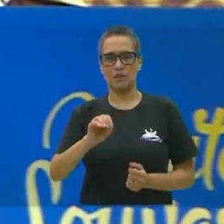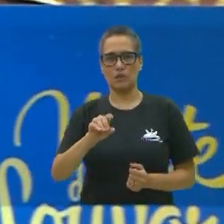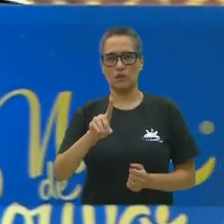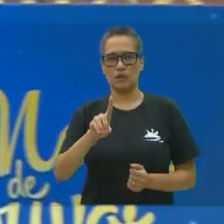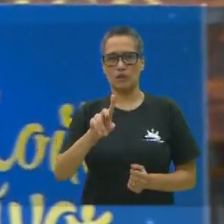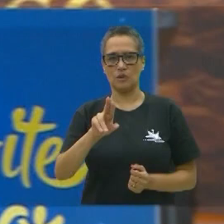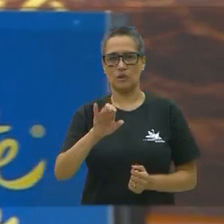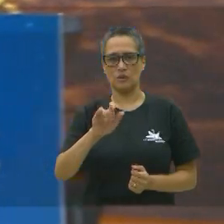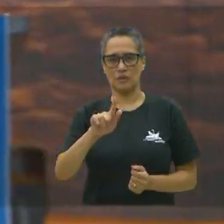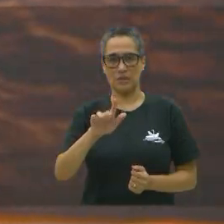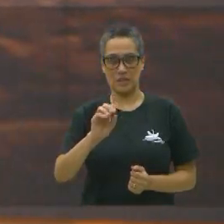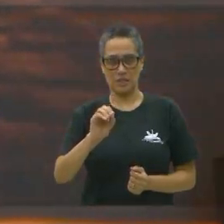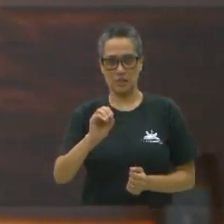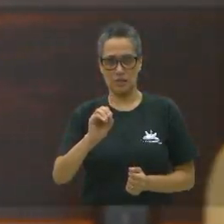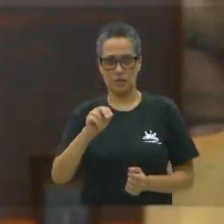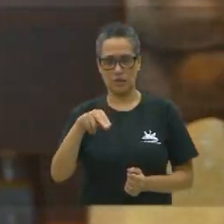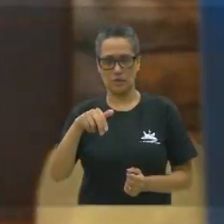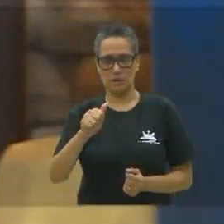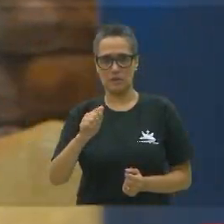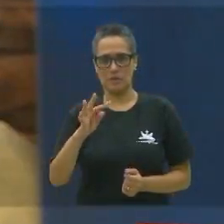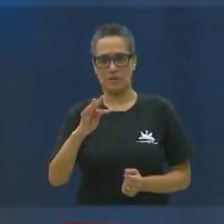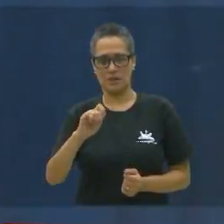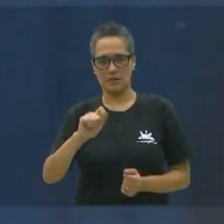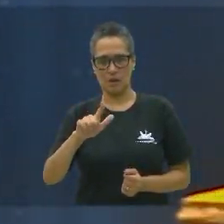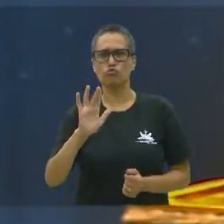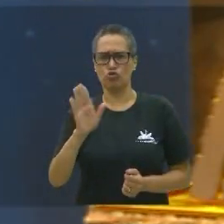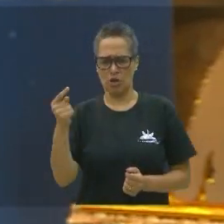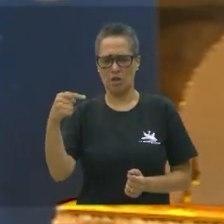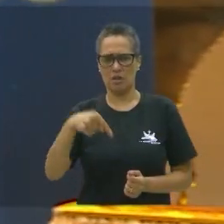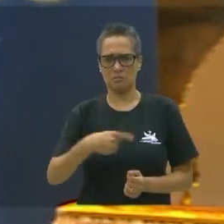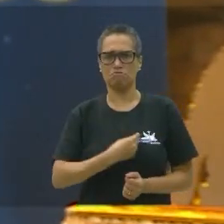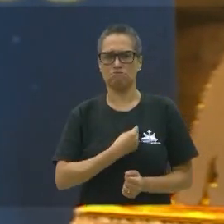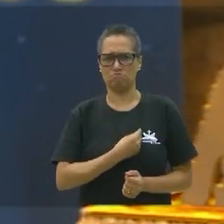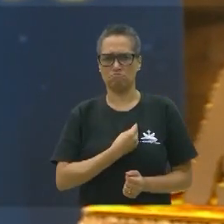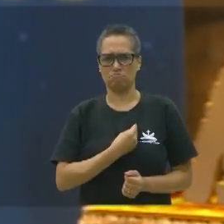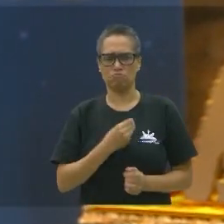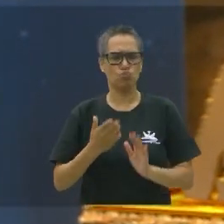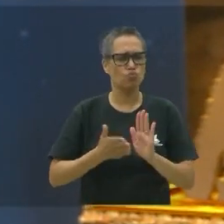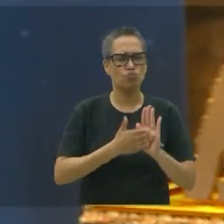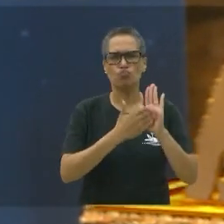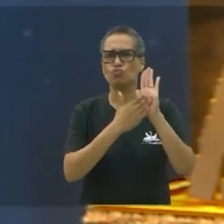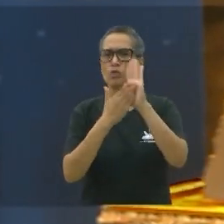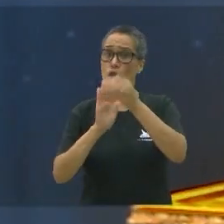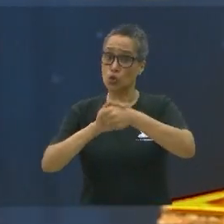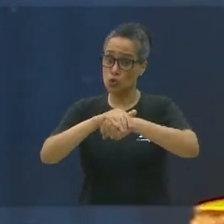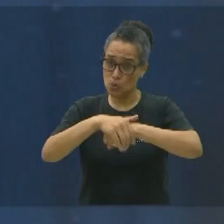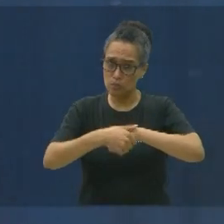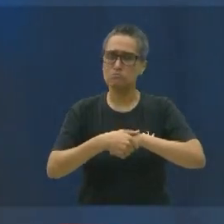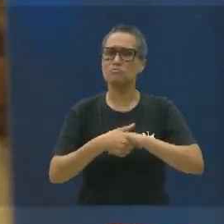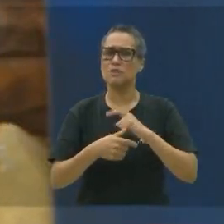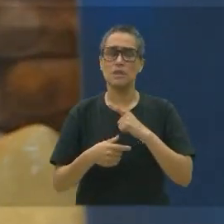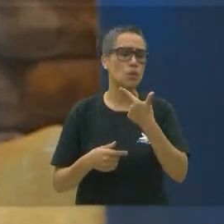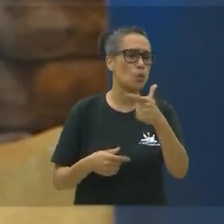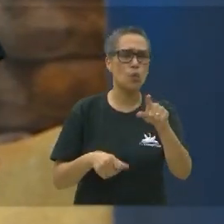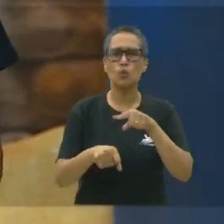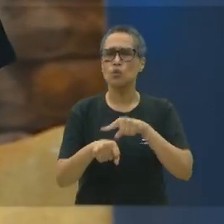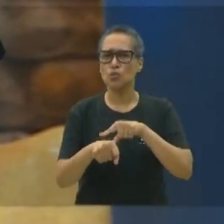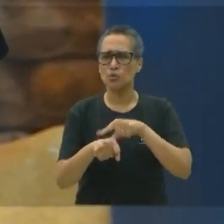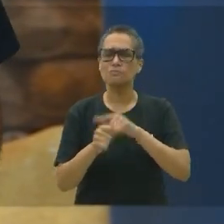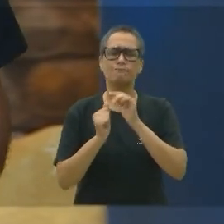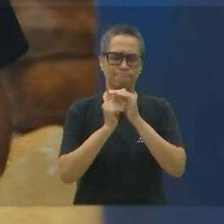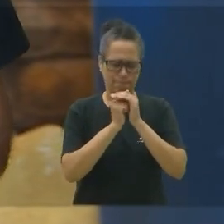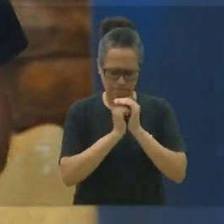já estive aqui em outras ocasiões, na noite de louvor e aqui também em outros horários de